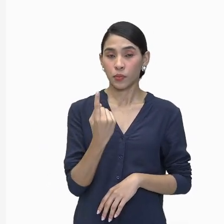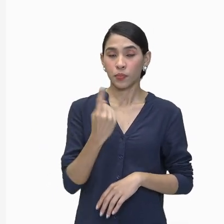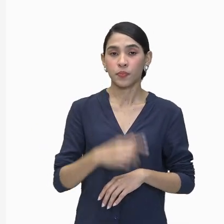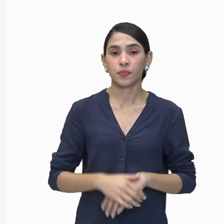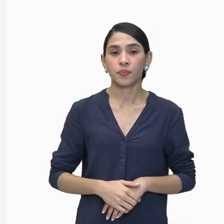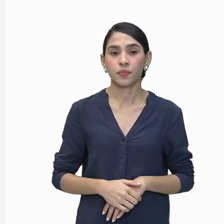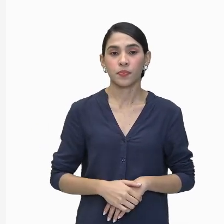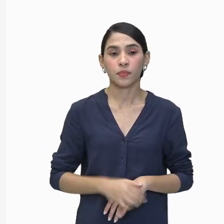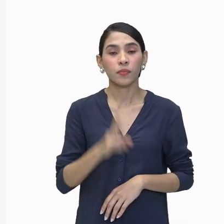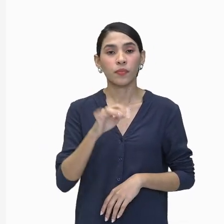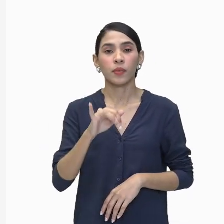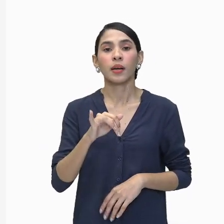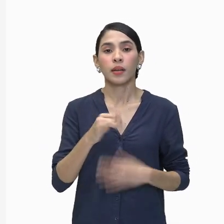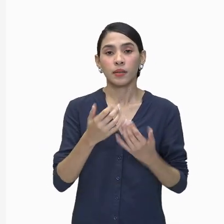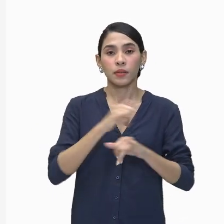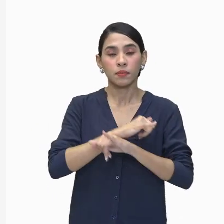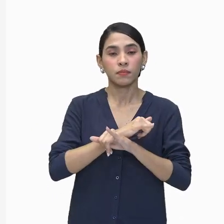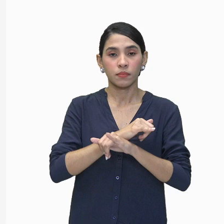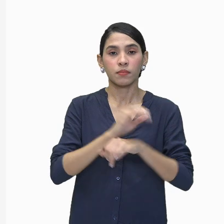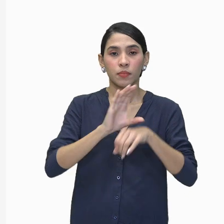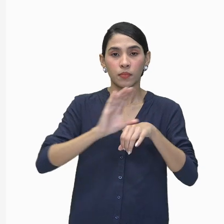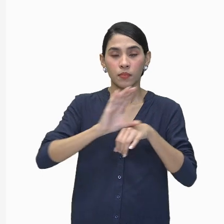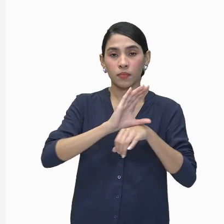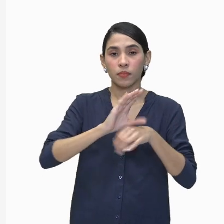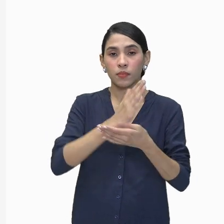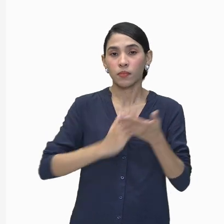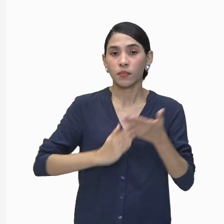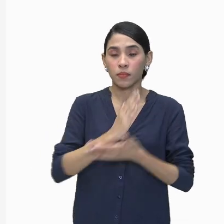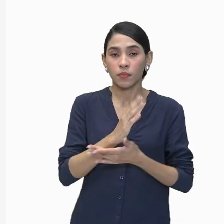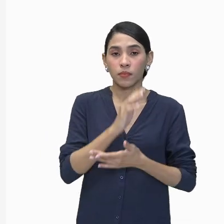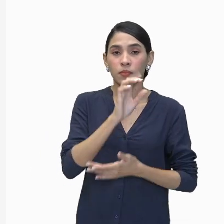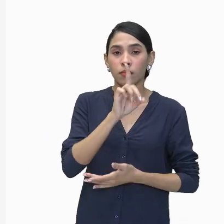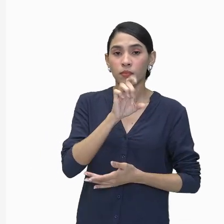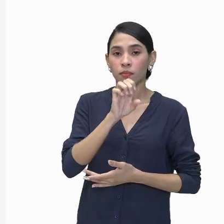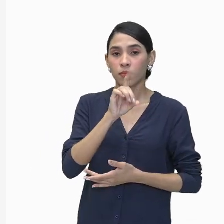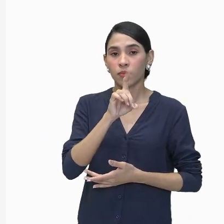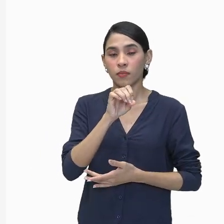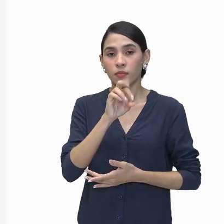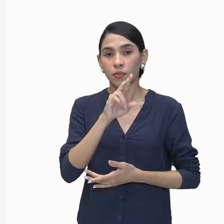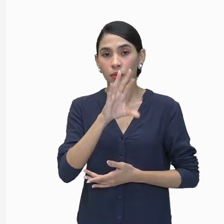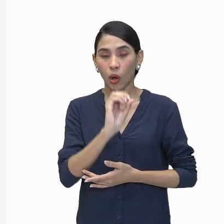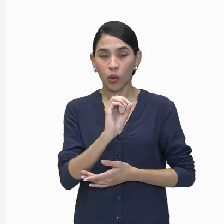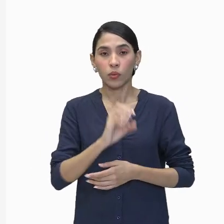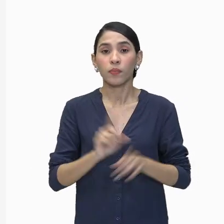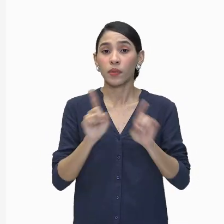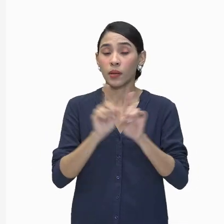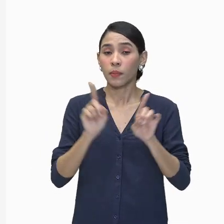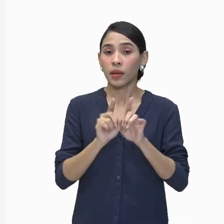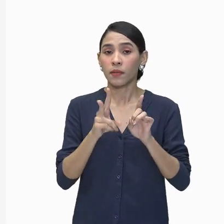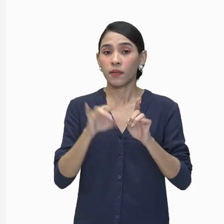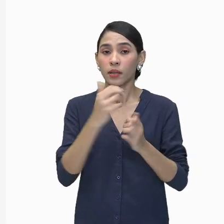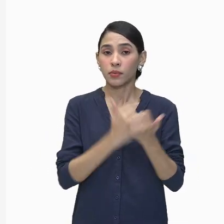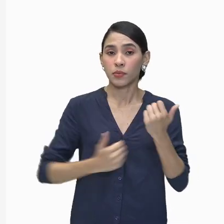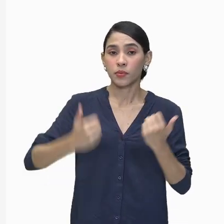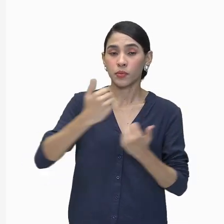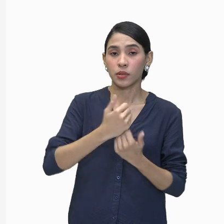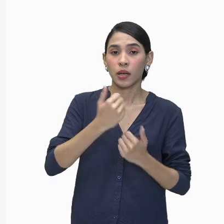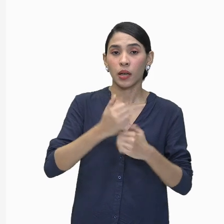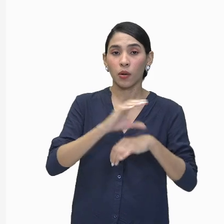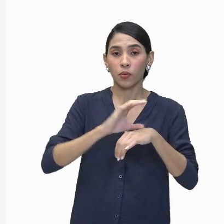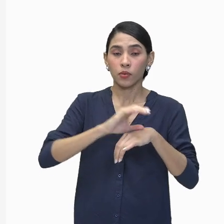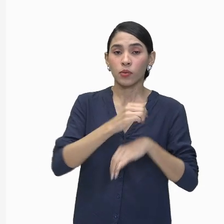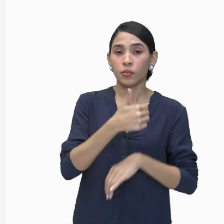de 91, vai ser promulgada, então, durante o governo do Deodoro da Fonseca, né? Que vai substituir a Constituição